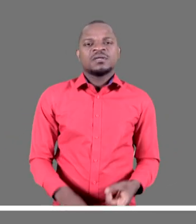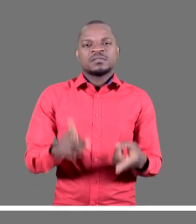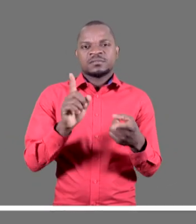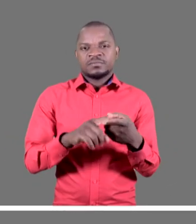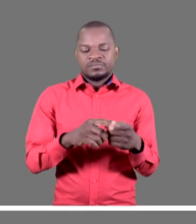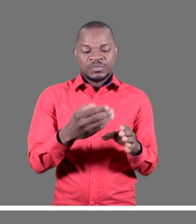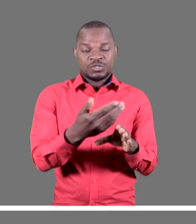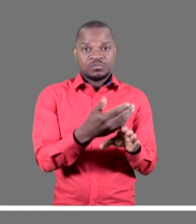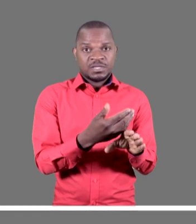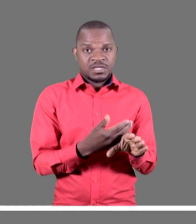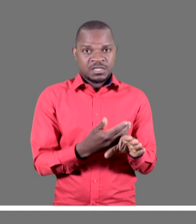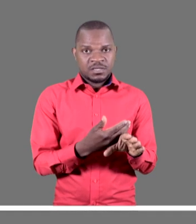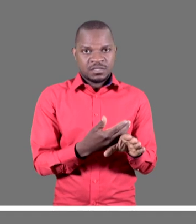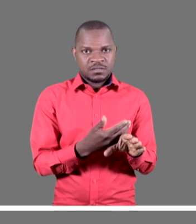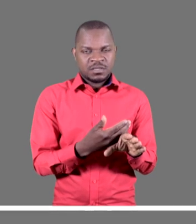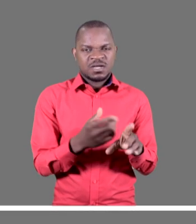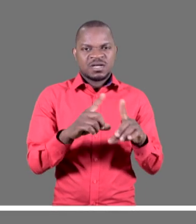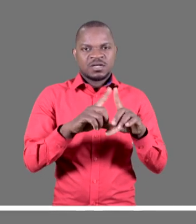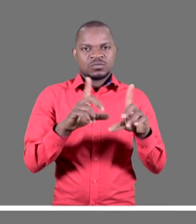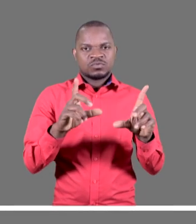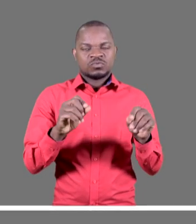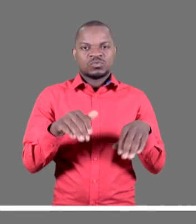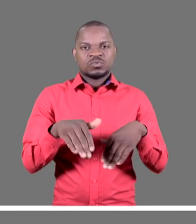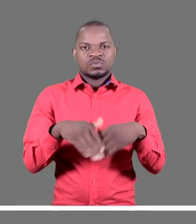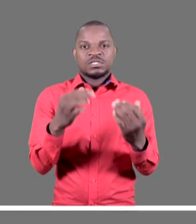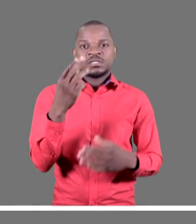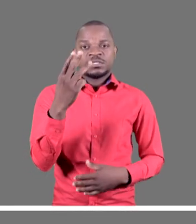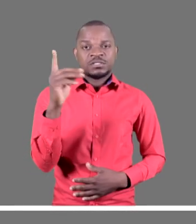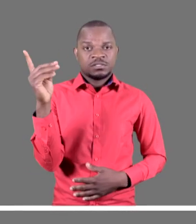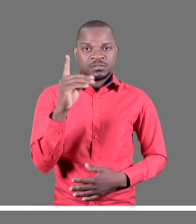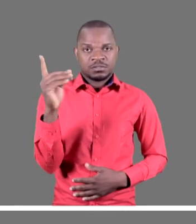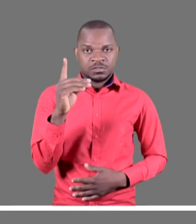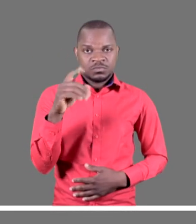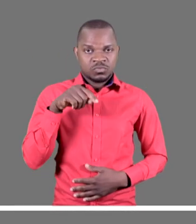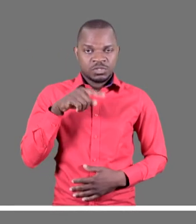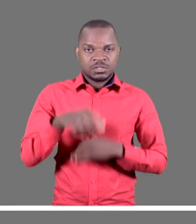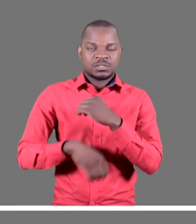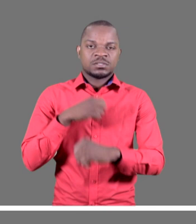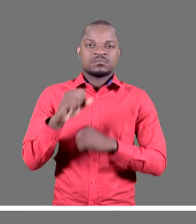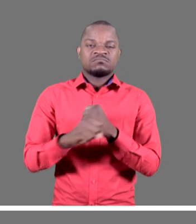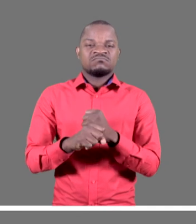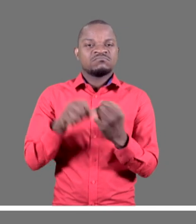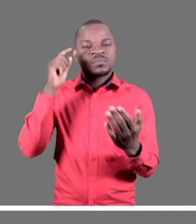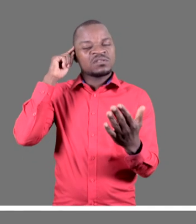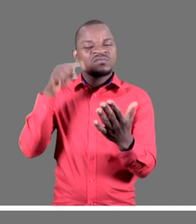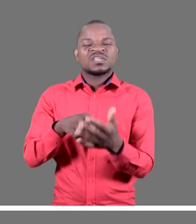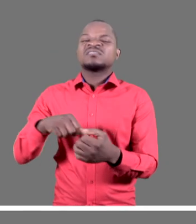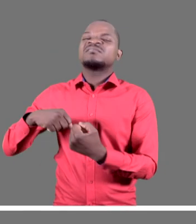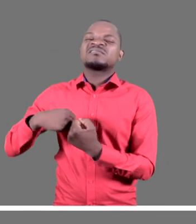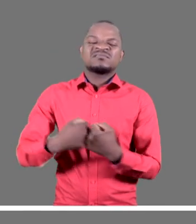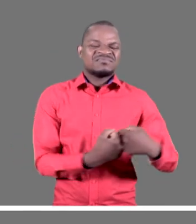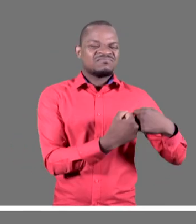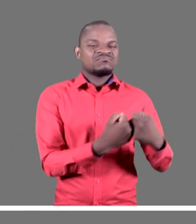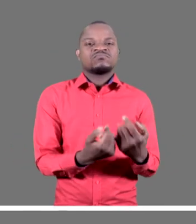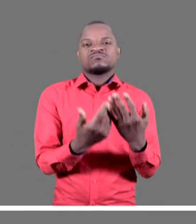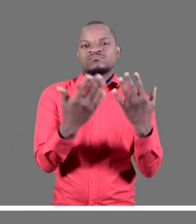é que este 3 de dezembro, referente a este ano, tem colocado grandes desafios aos nossos movimentos.